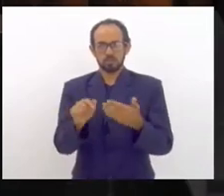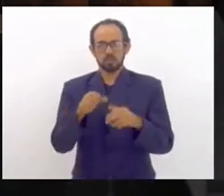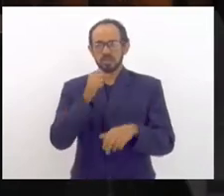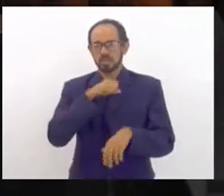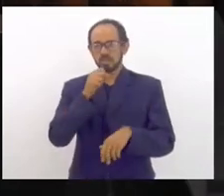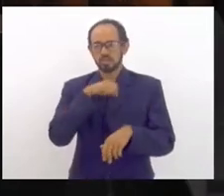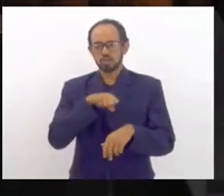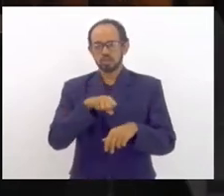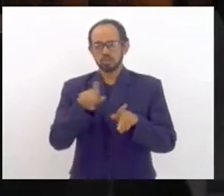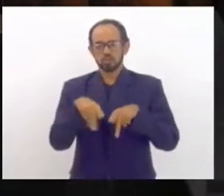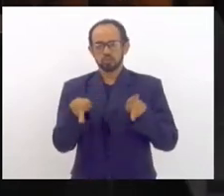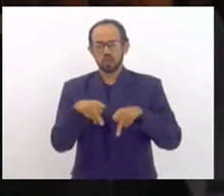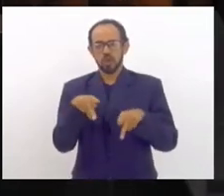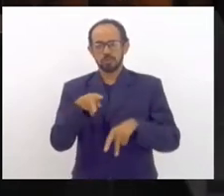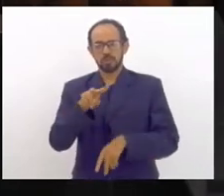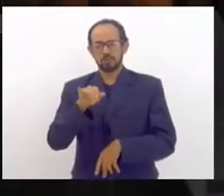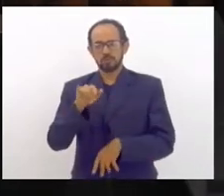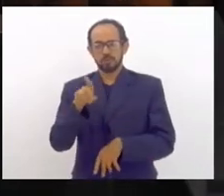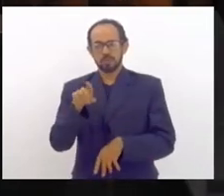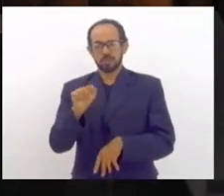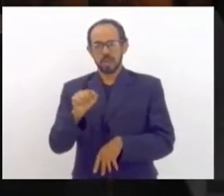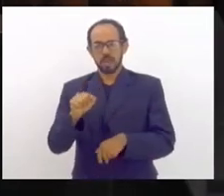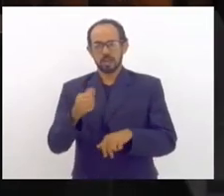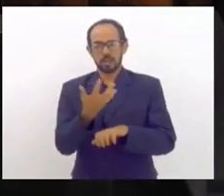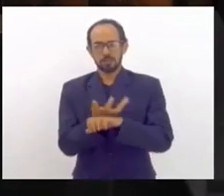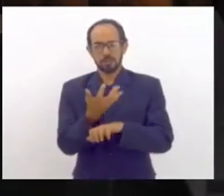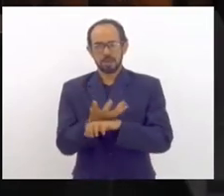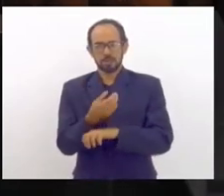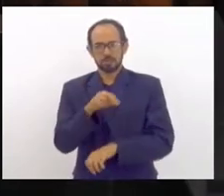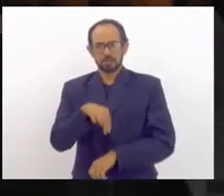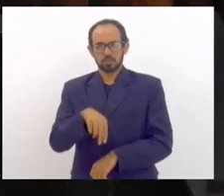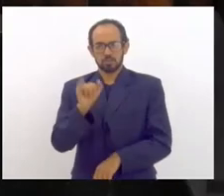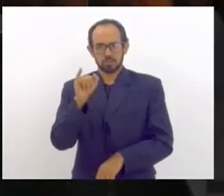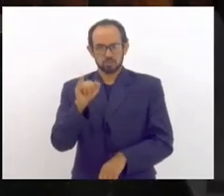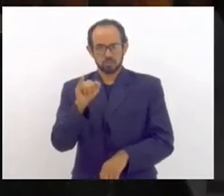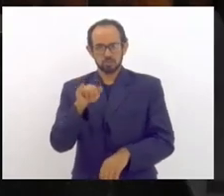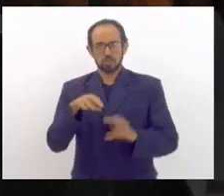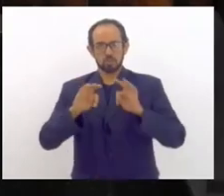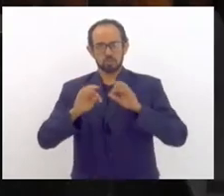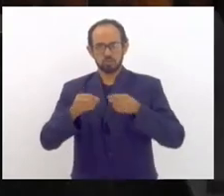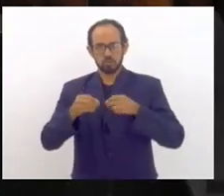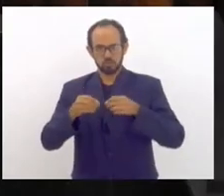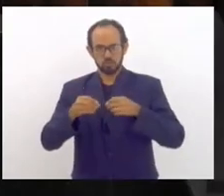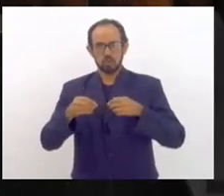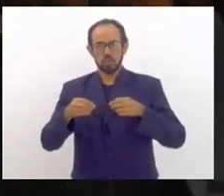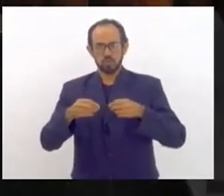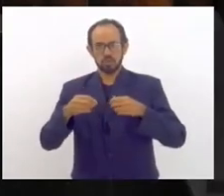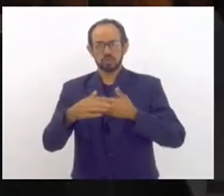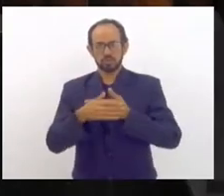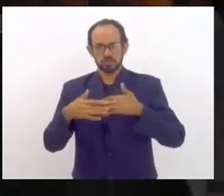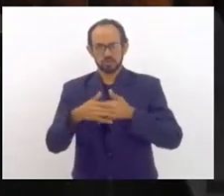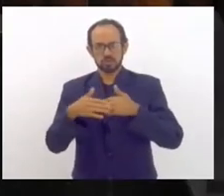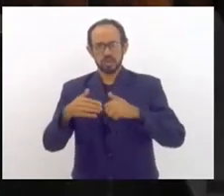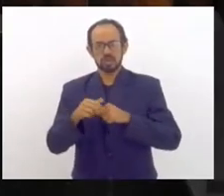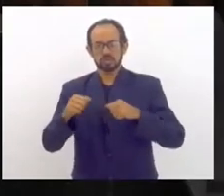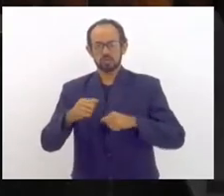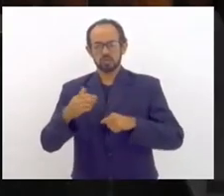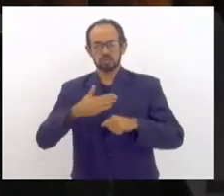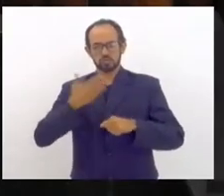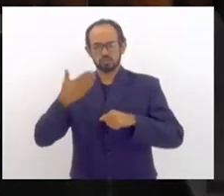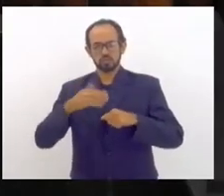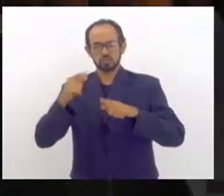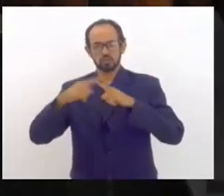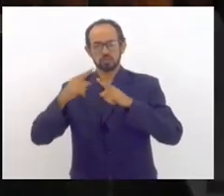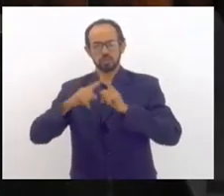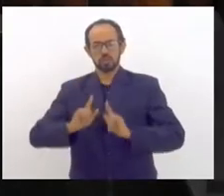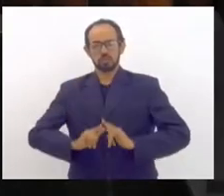né, no calçadão de Nova Iguaçu. Abalou a cidade inteira, até o prédio do Shopping Vida desabou, acho que todo mundo viu